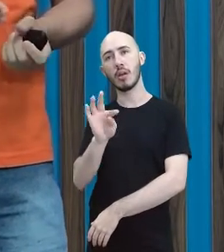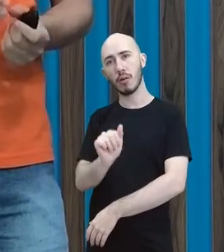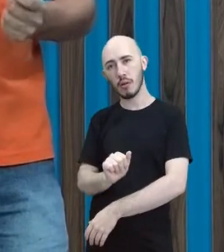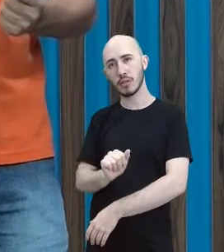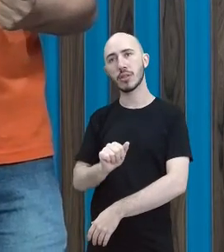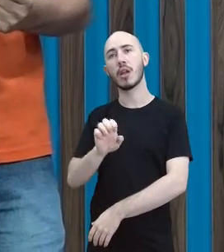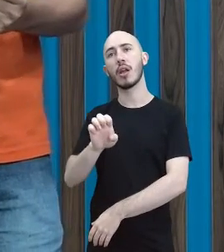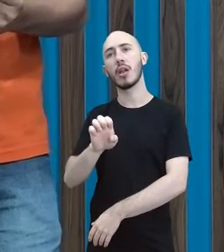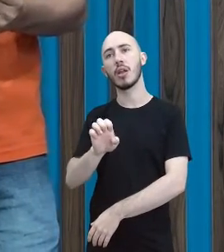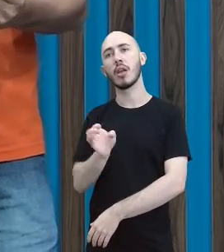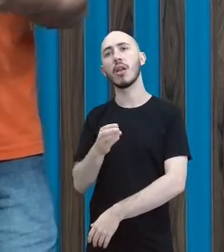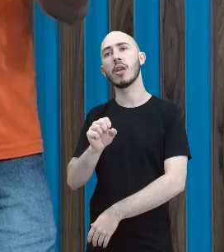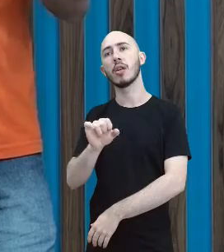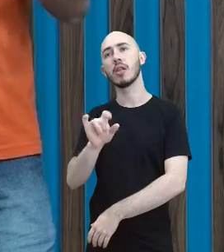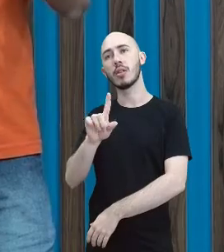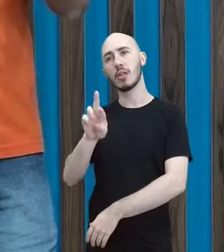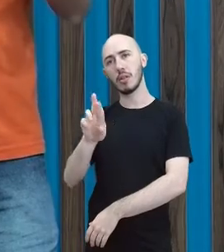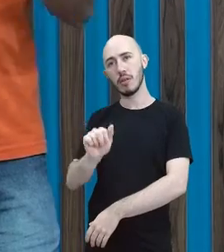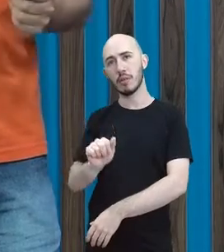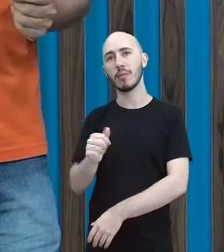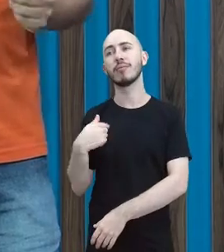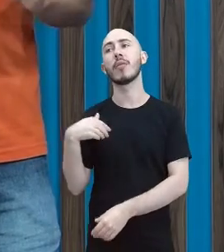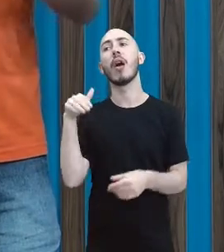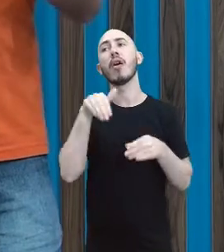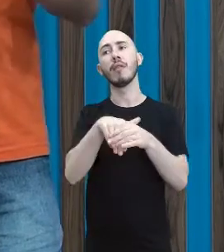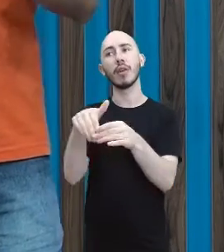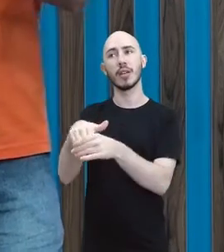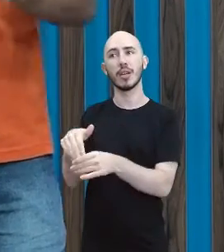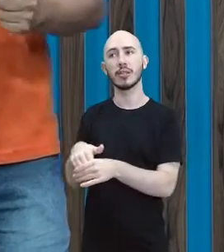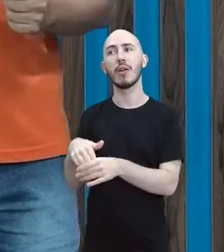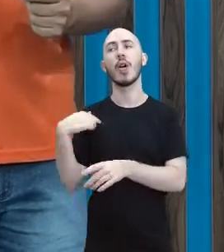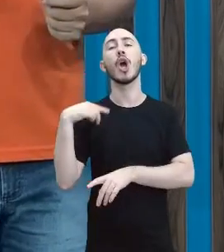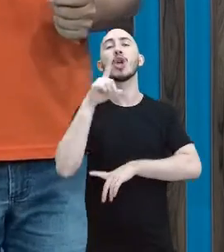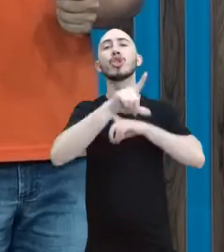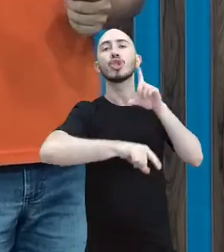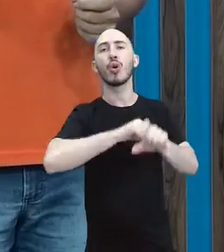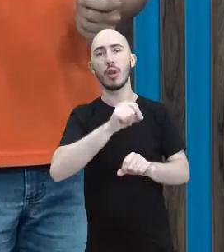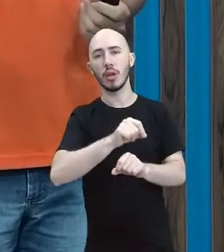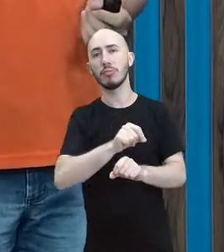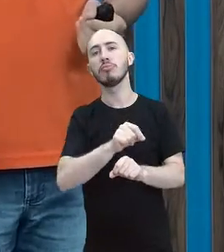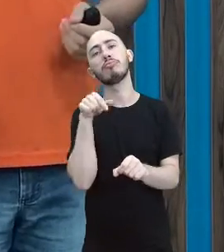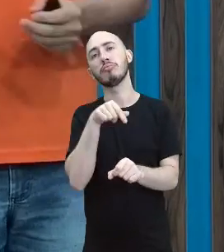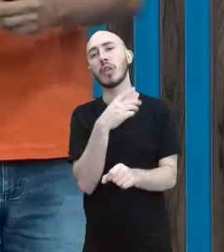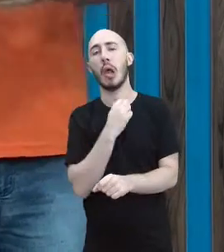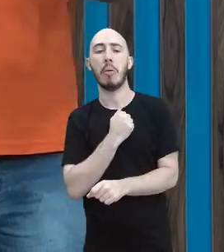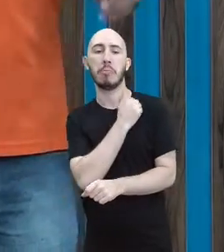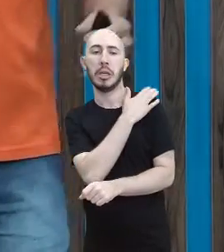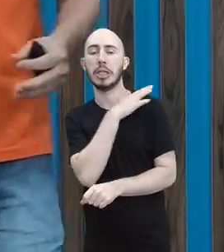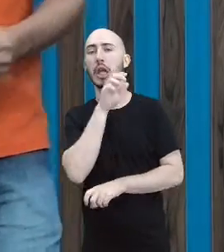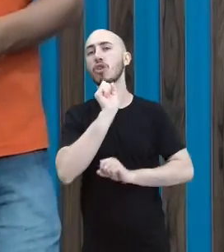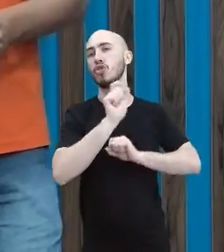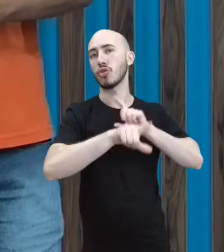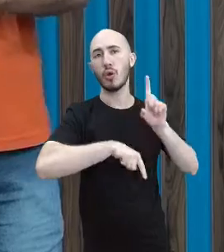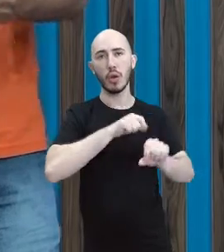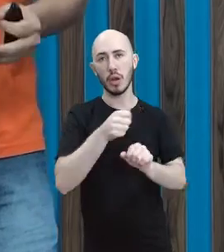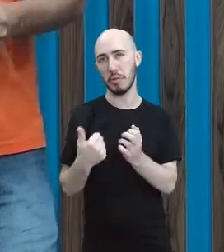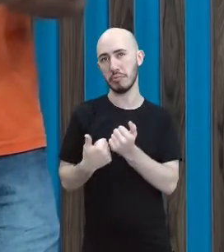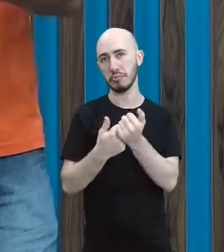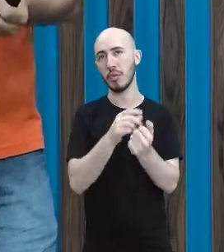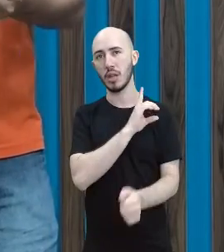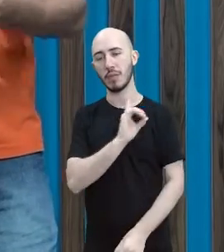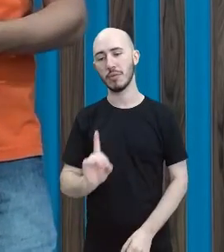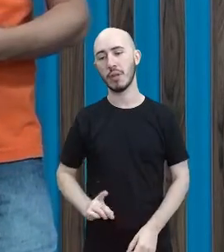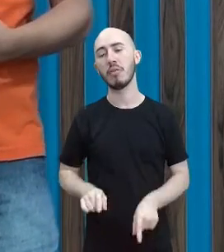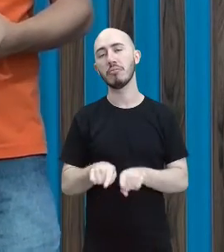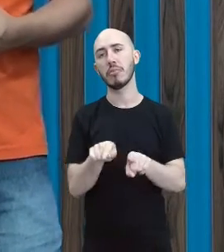o segundo eleito, entre aspas, né, escolhido porque os militares queriam, olha, vai ser esse aqui o presidente. Então, os apoiadores, os deputados que